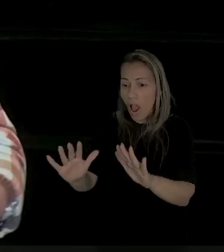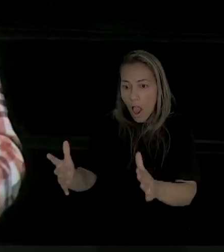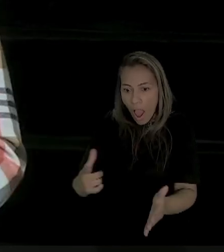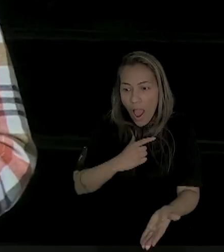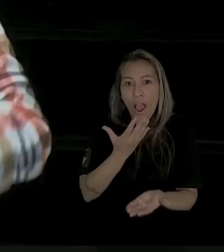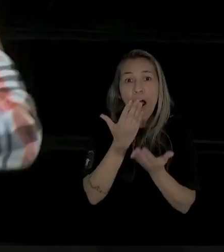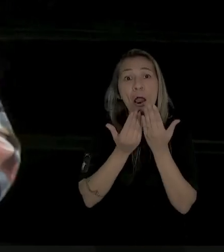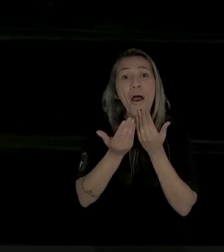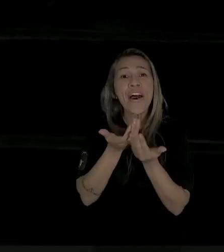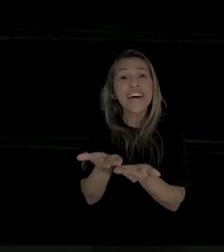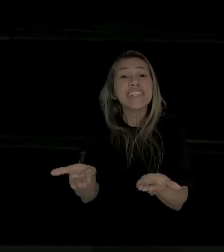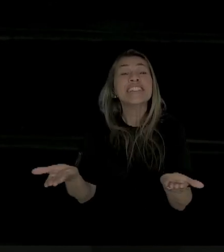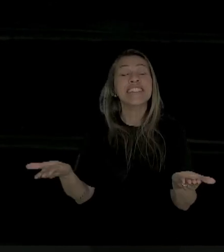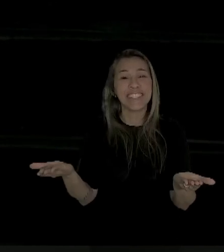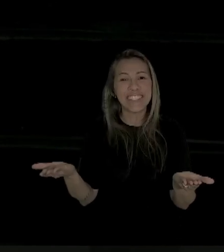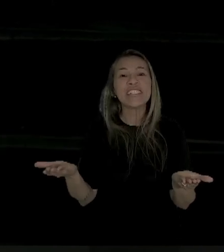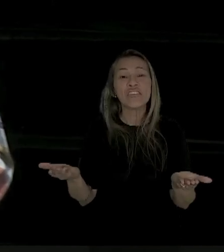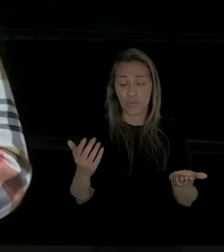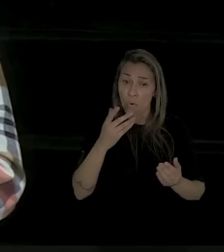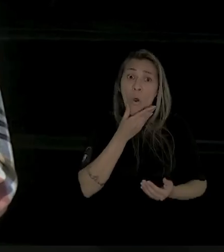da curva, mas ainda era homem.